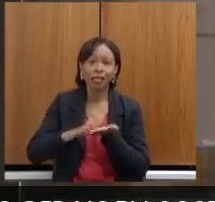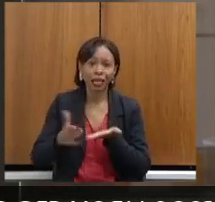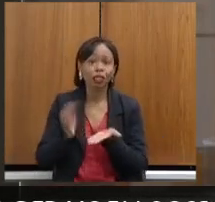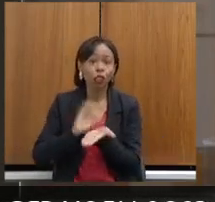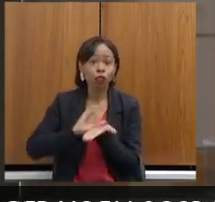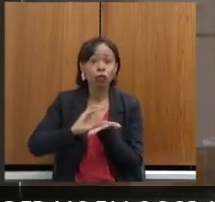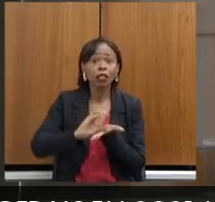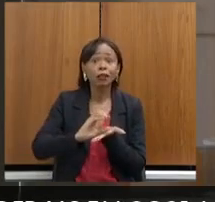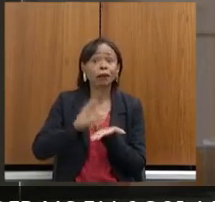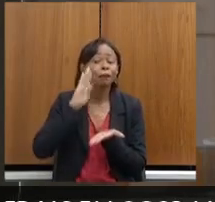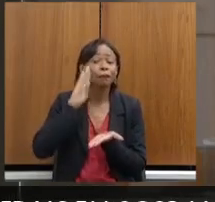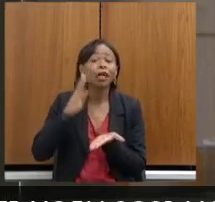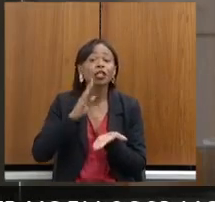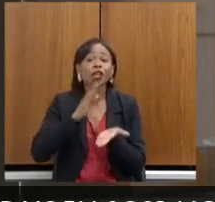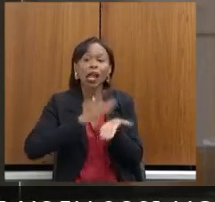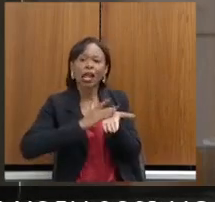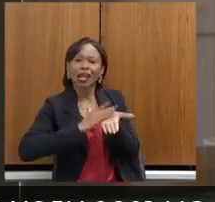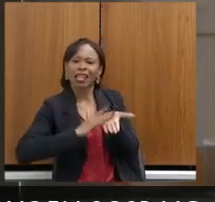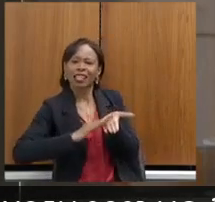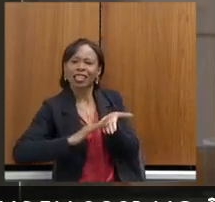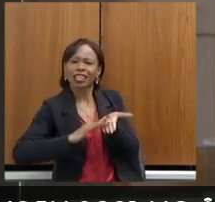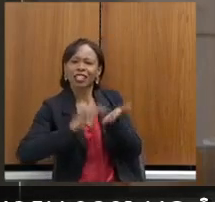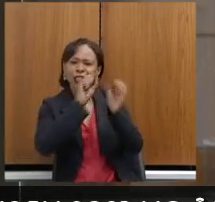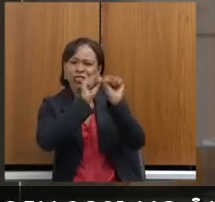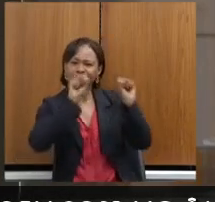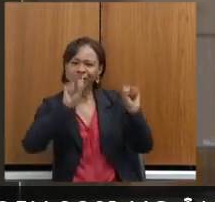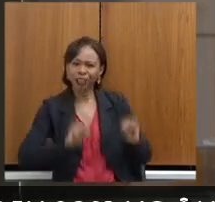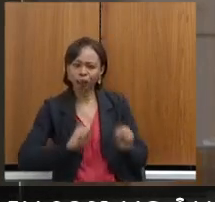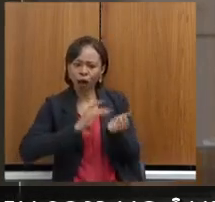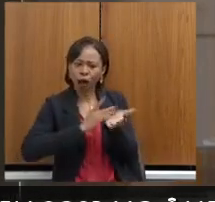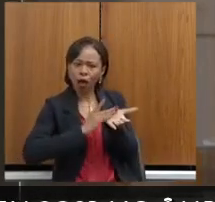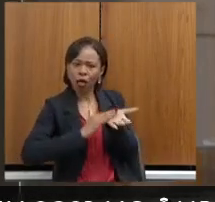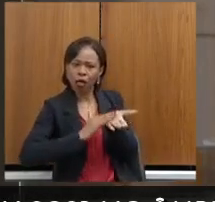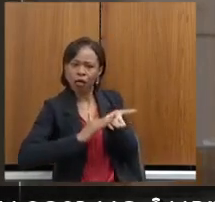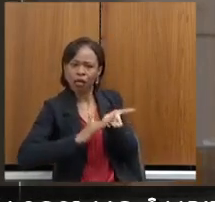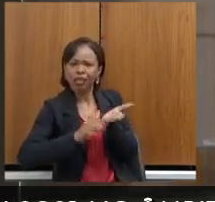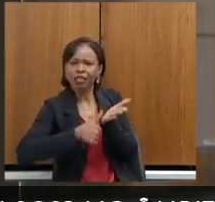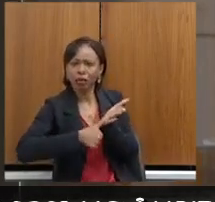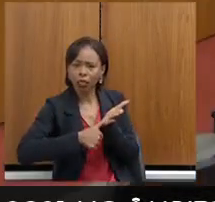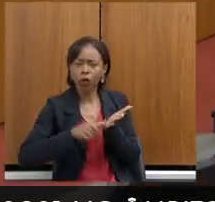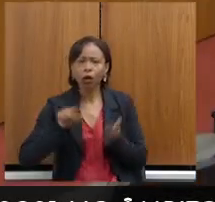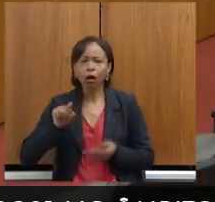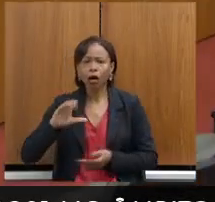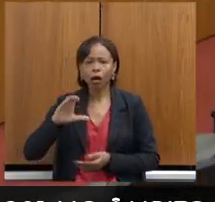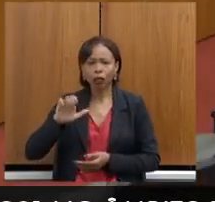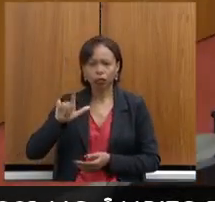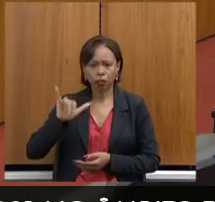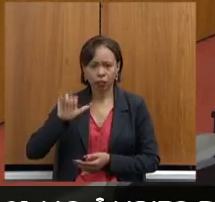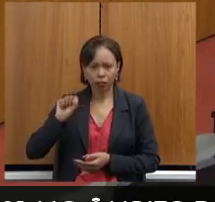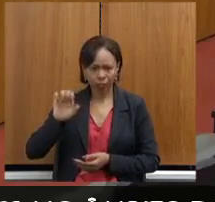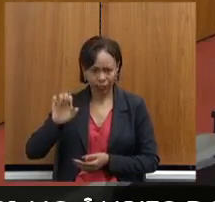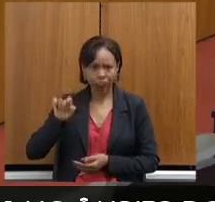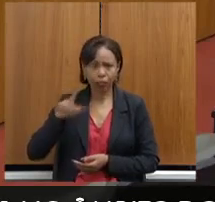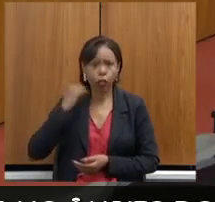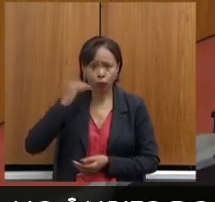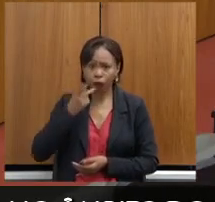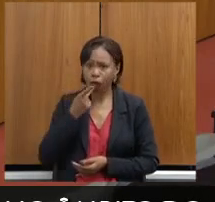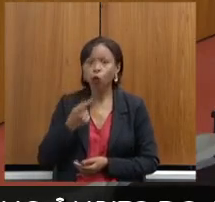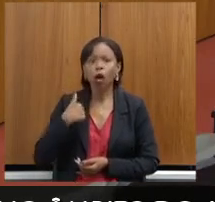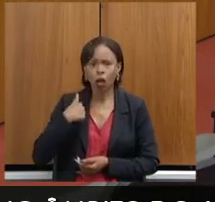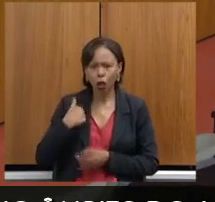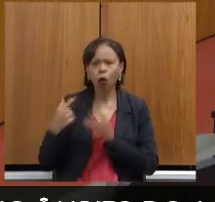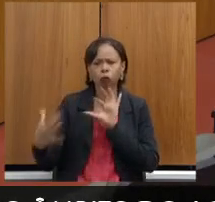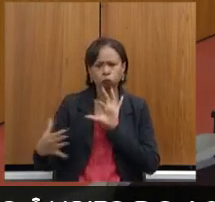sistema de identificação a realize a deputada se eles falou aqui né e e faço minhas as palavras